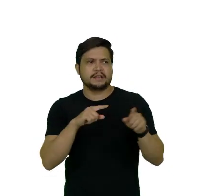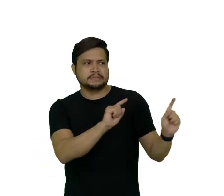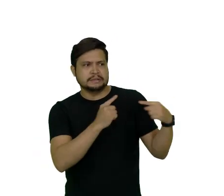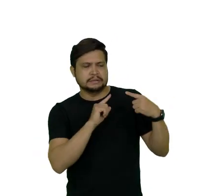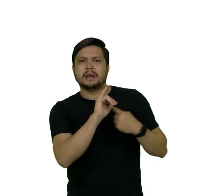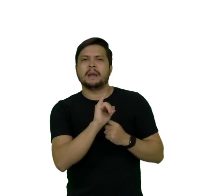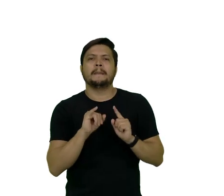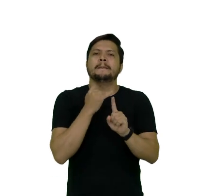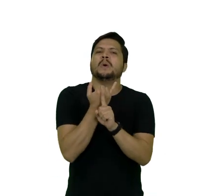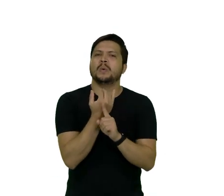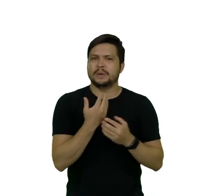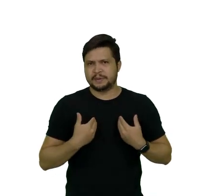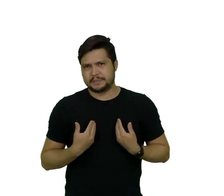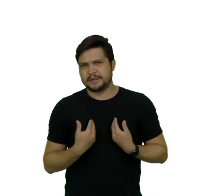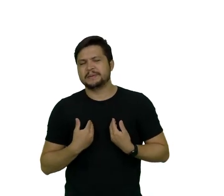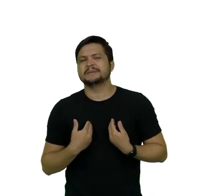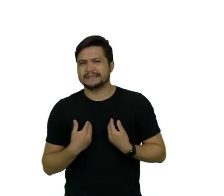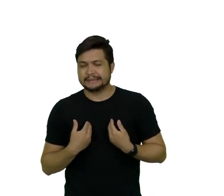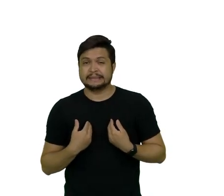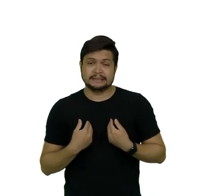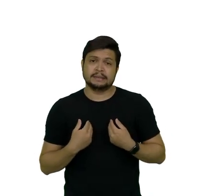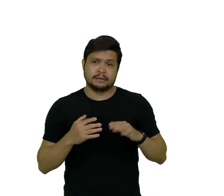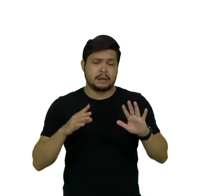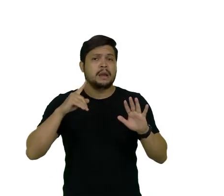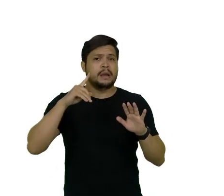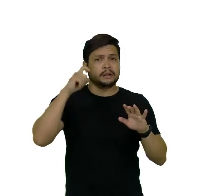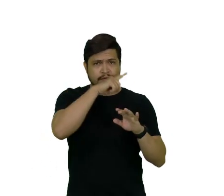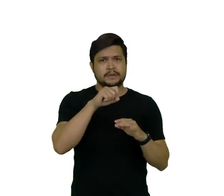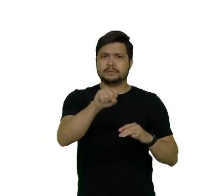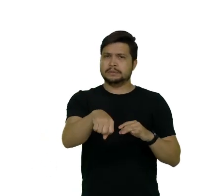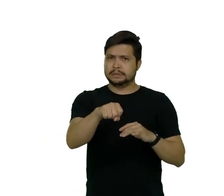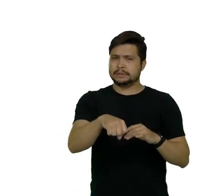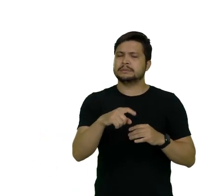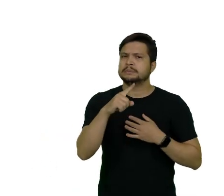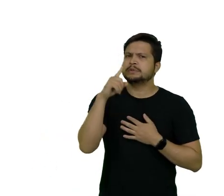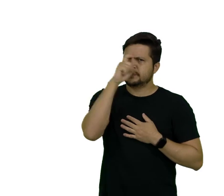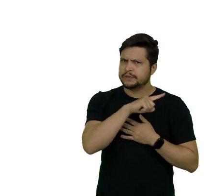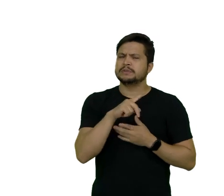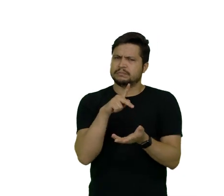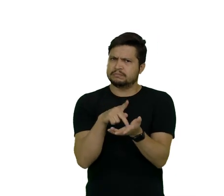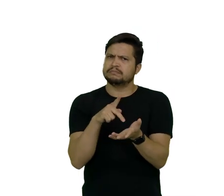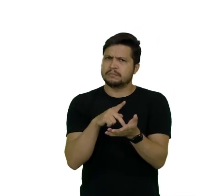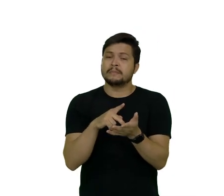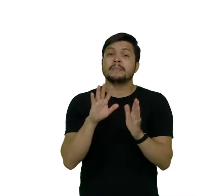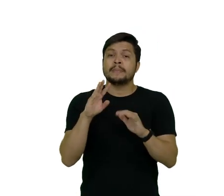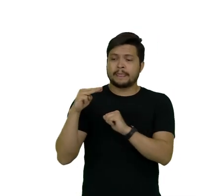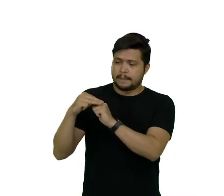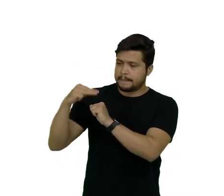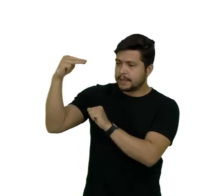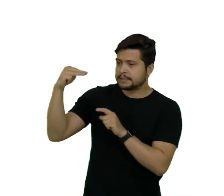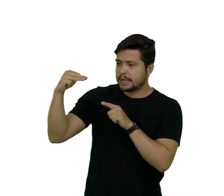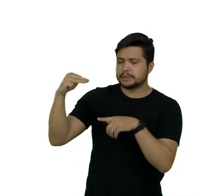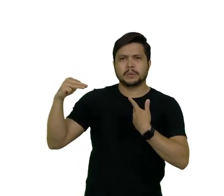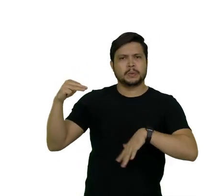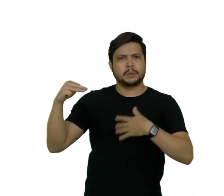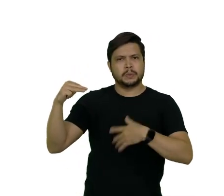bullying comigo, diziam, pergunta para quem vai para Viçosa que sabe. Então, assim, É difícil isso, é um caminho difícil. E